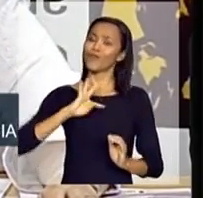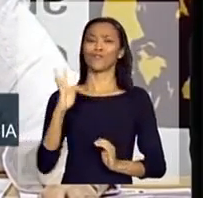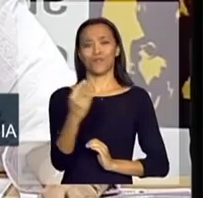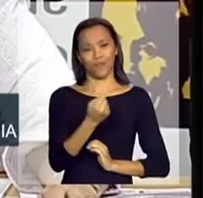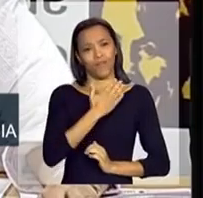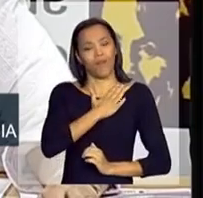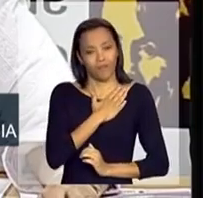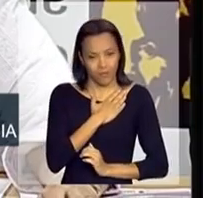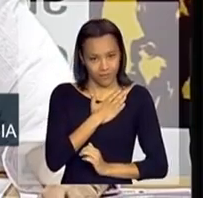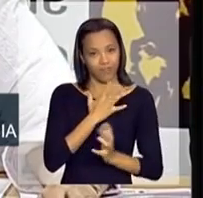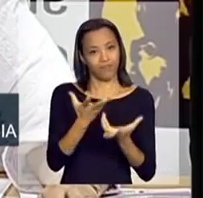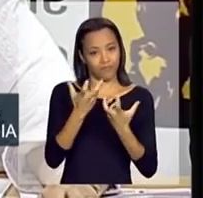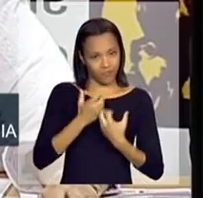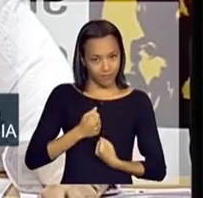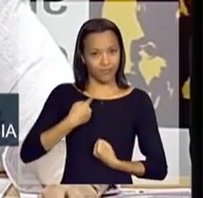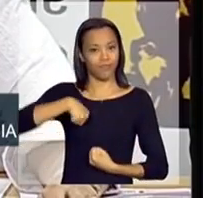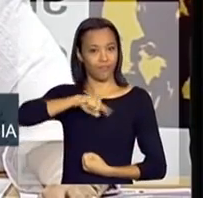de receber.